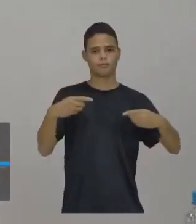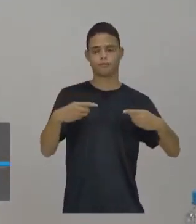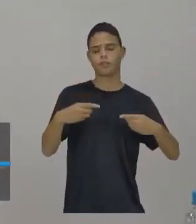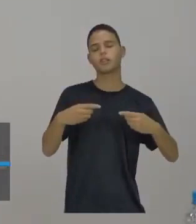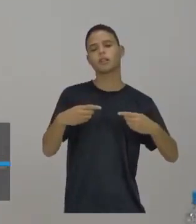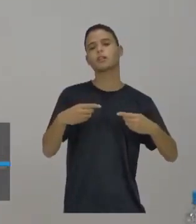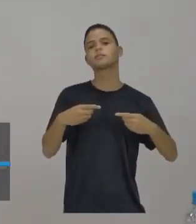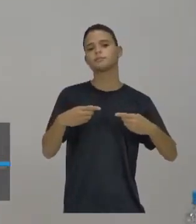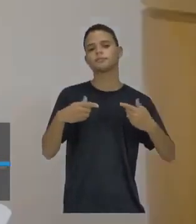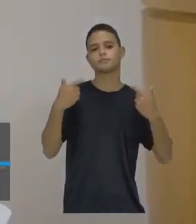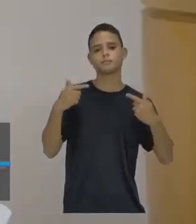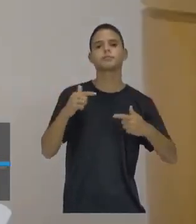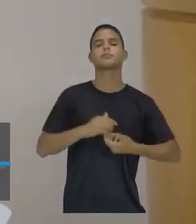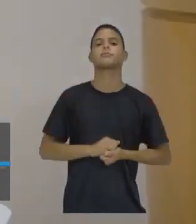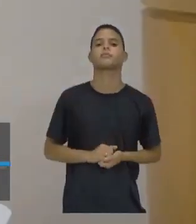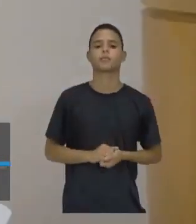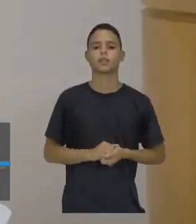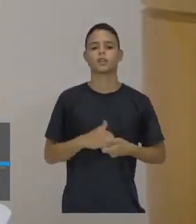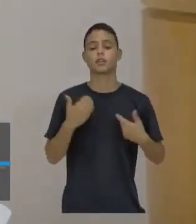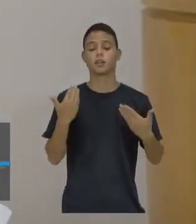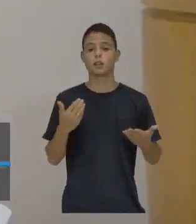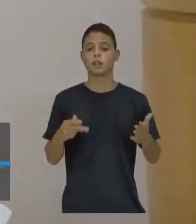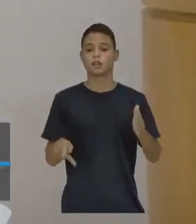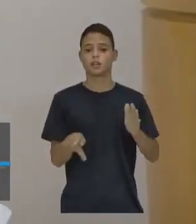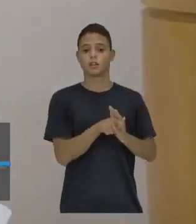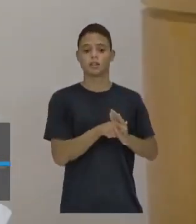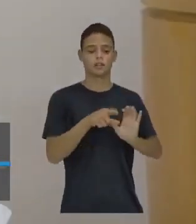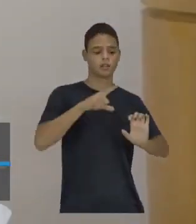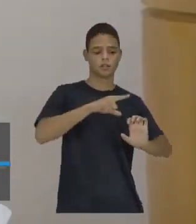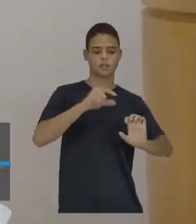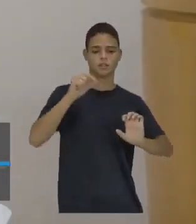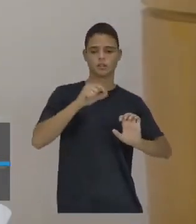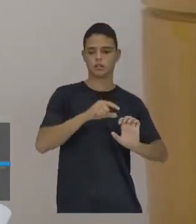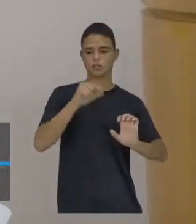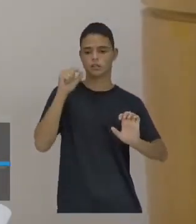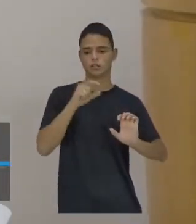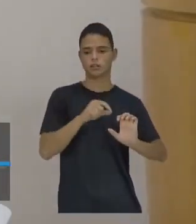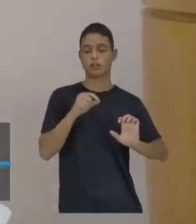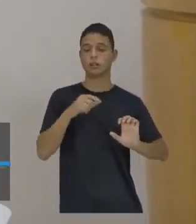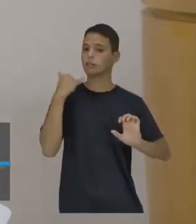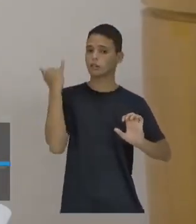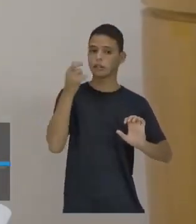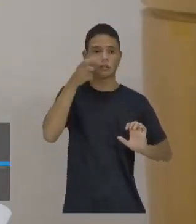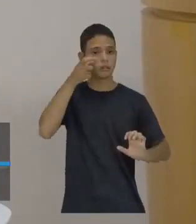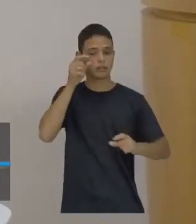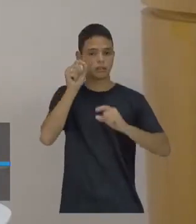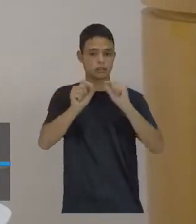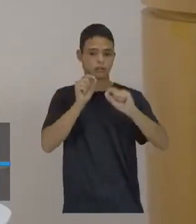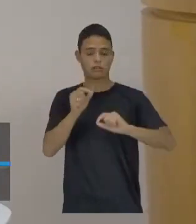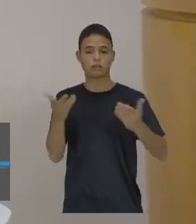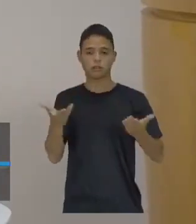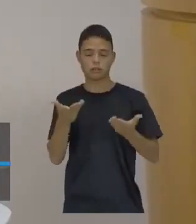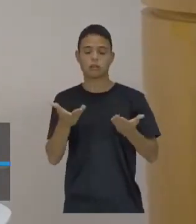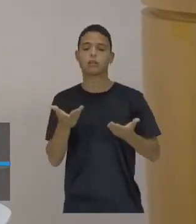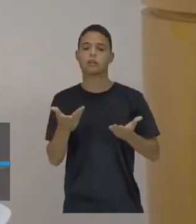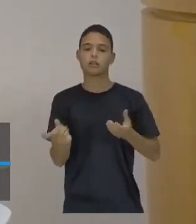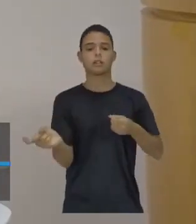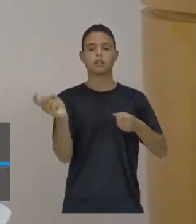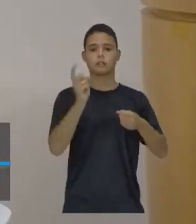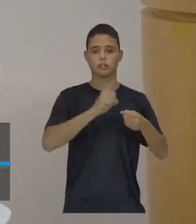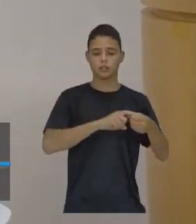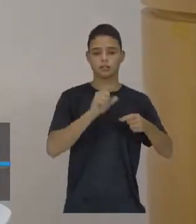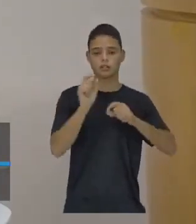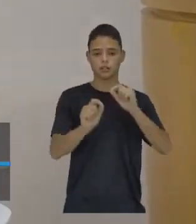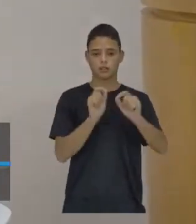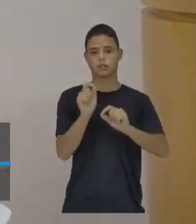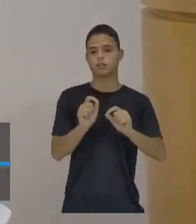Na verdade... Essa questão do empreendedorismo é bem interessante, porque agora, né, a gente volta aí para os itinerários formativos e tal, pensando nesse futuro.